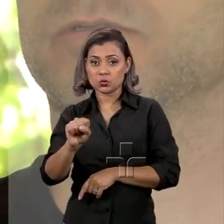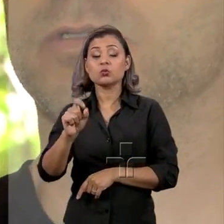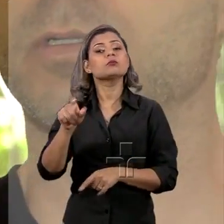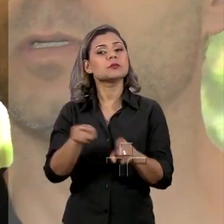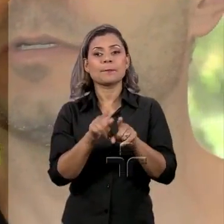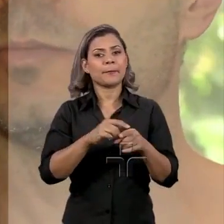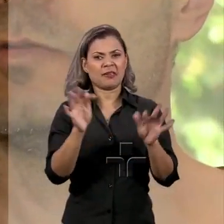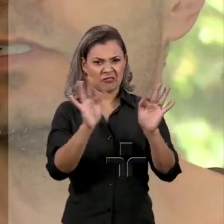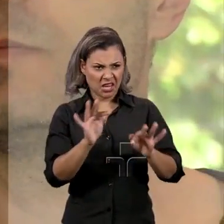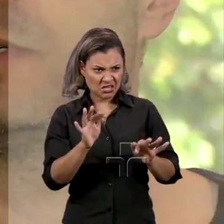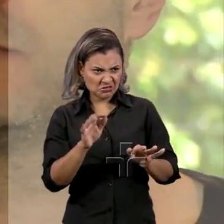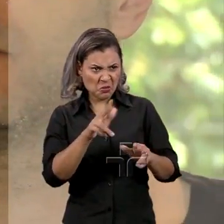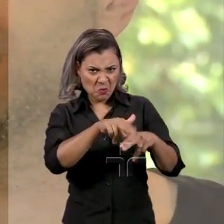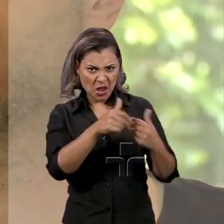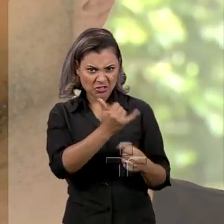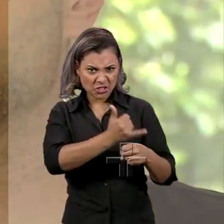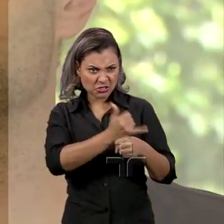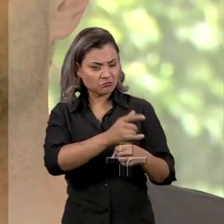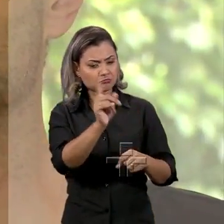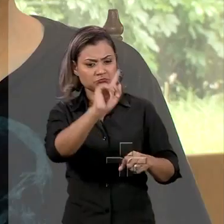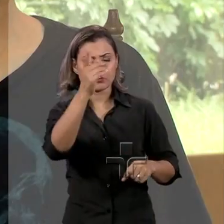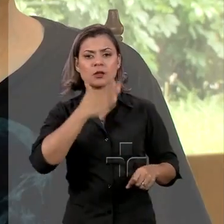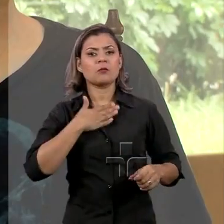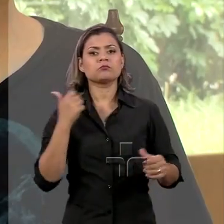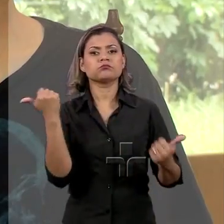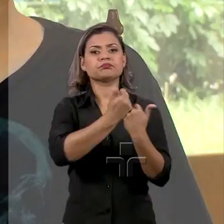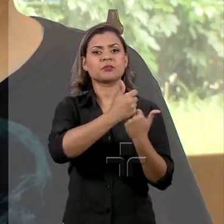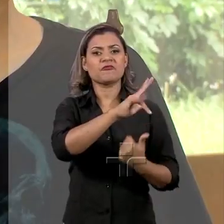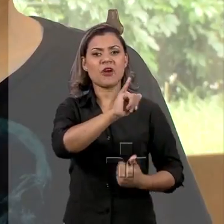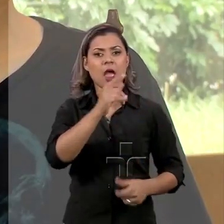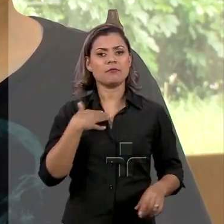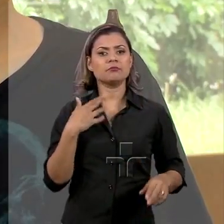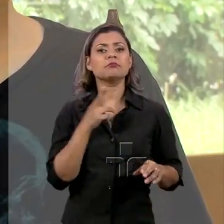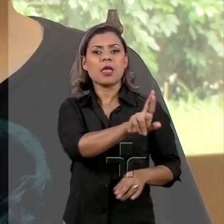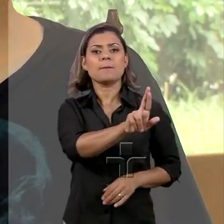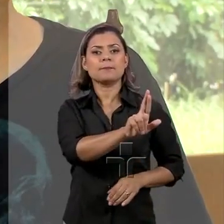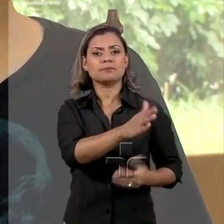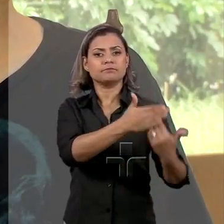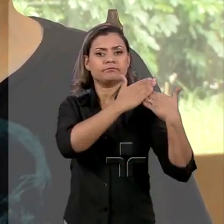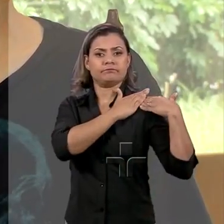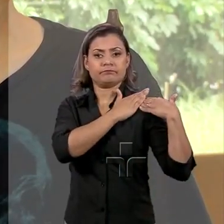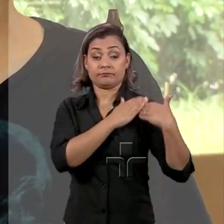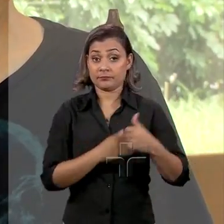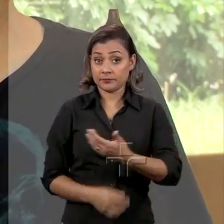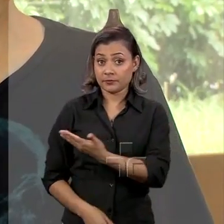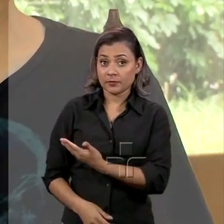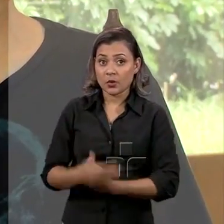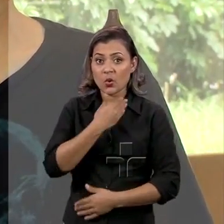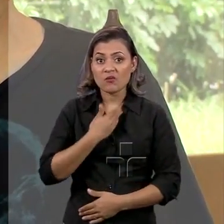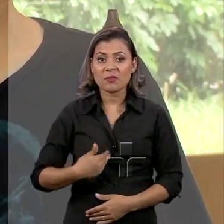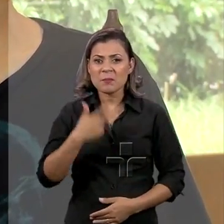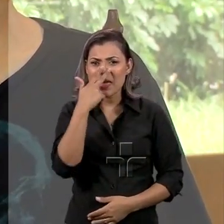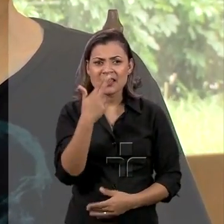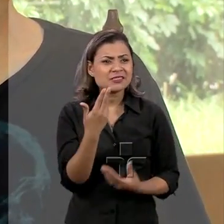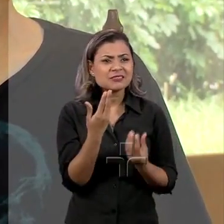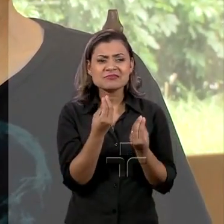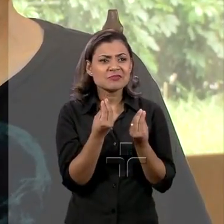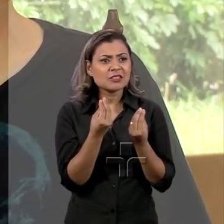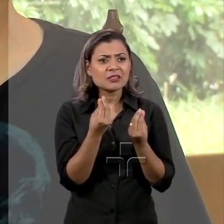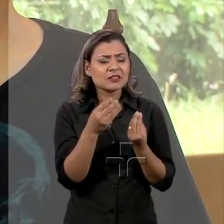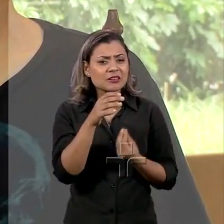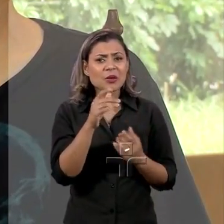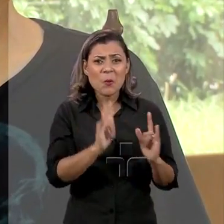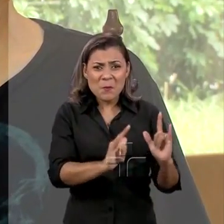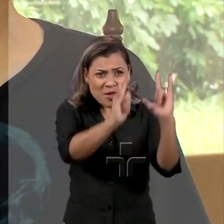antiga gestão e resolveu assumir a responsabilidade. O Estado um pouco deplorável, um tanto deplorável em